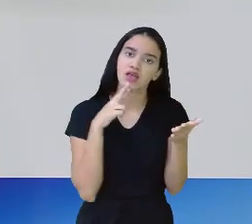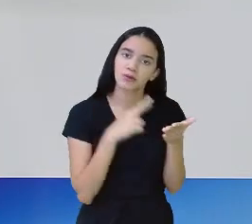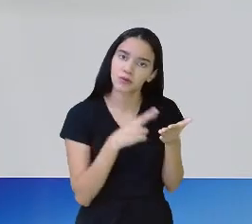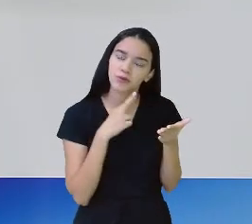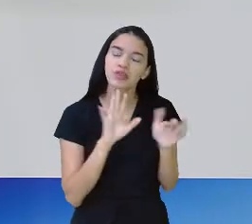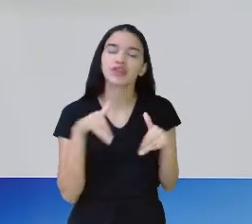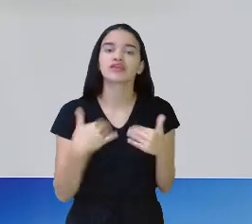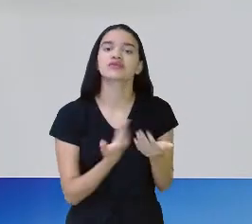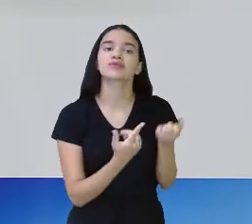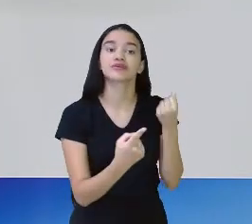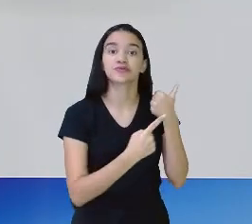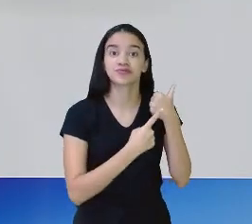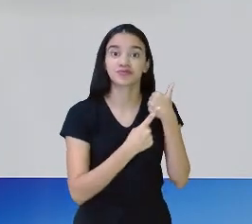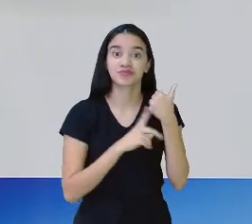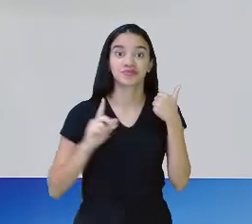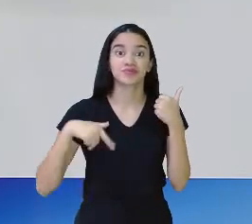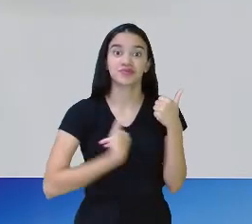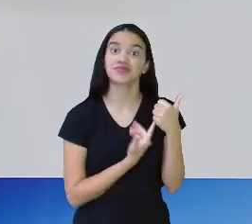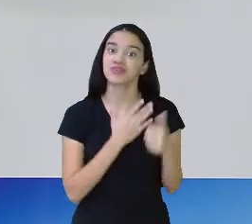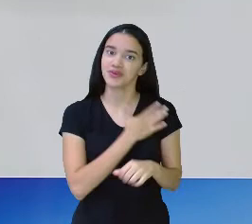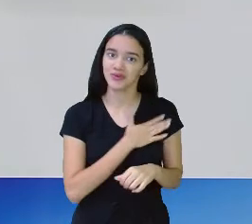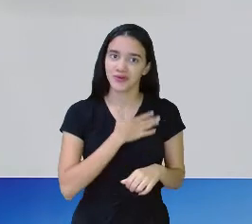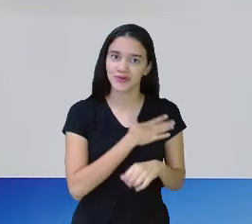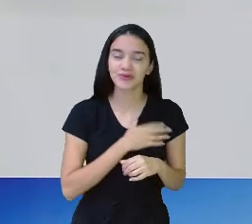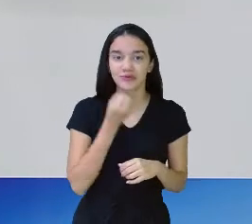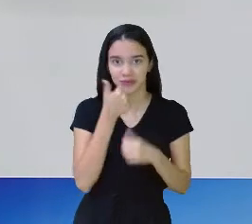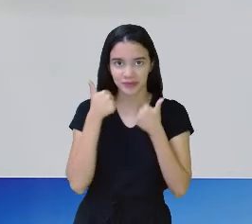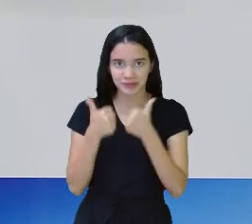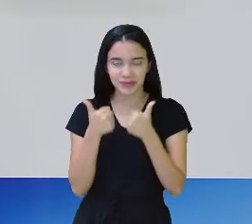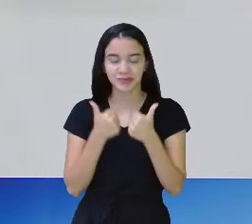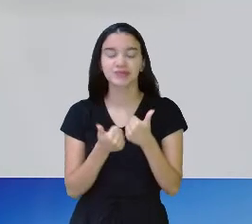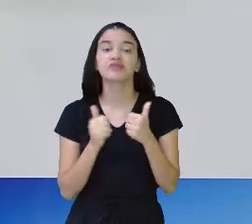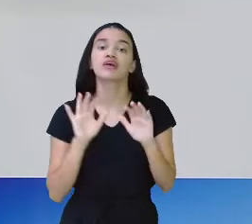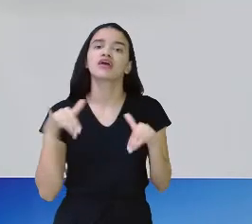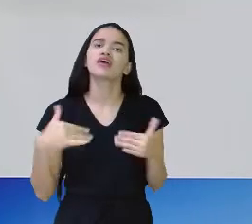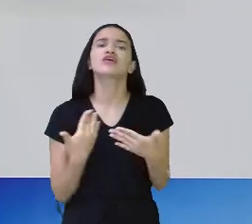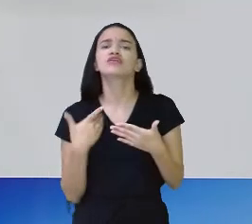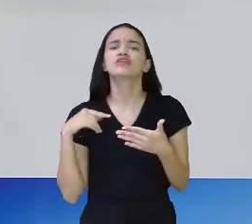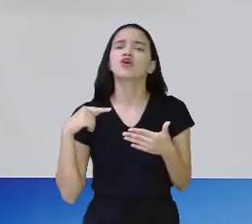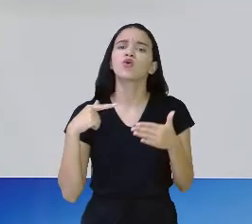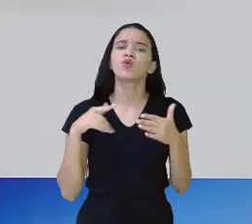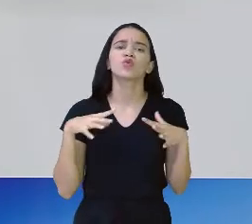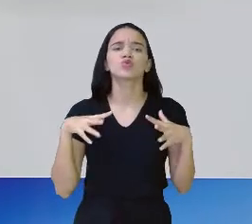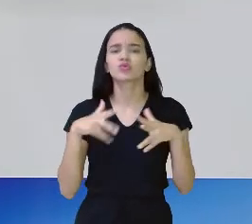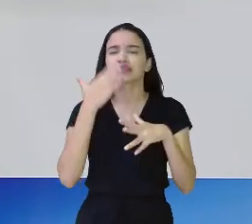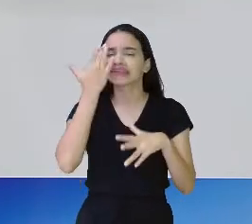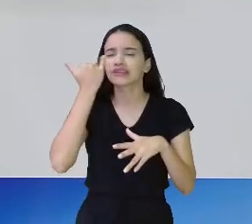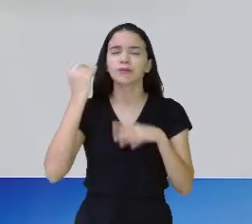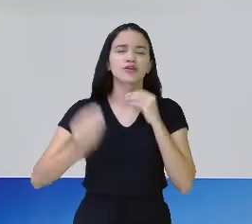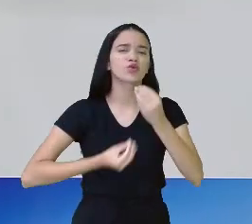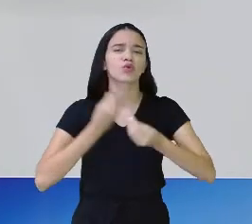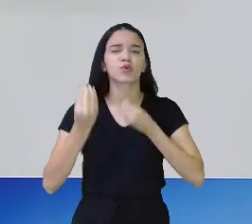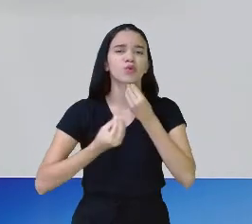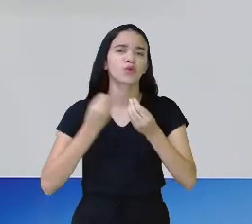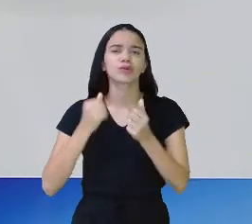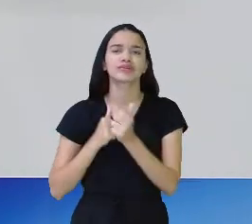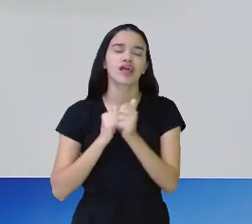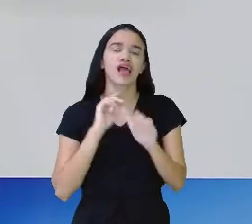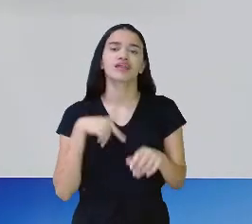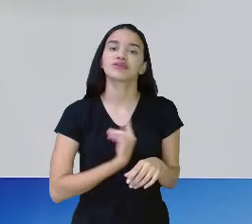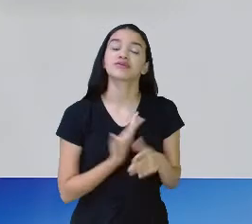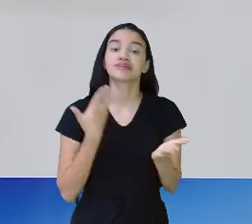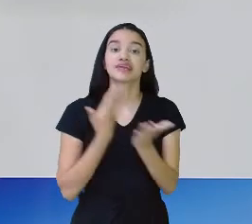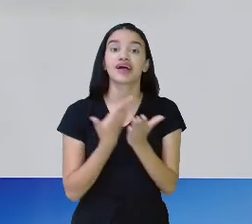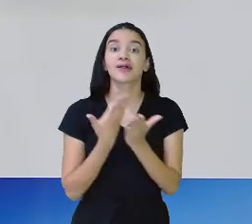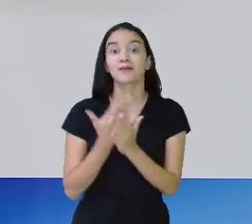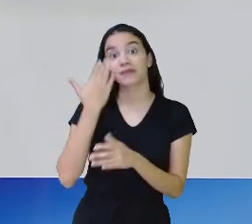aquele like que é o que a gente gosta. Tudo bem até aí? Então todo mundo já sabe direitinho como acompanhar as nossas aulas e